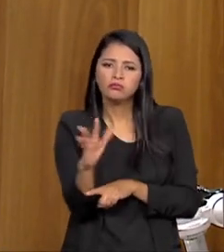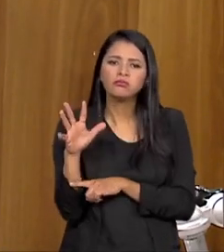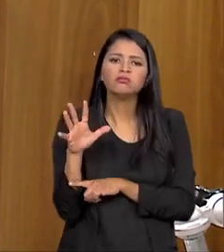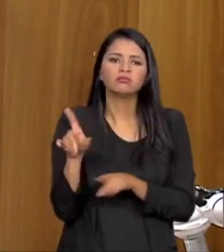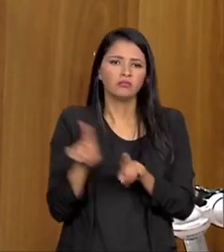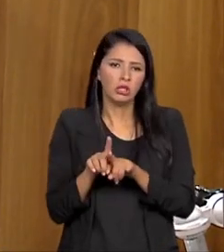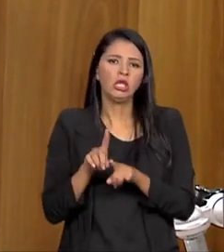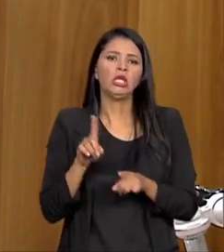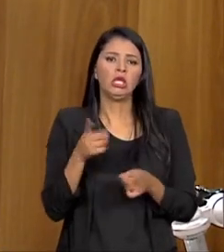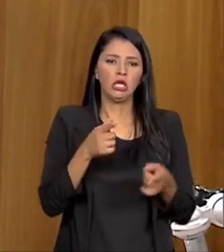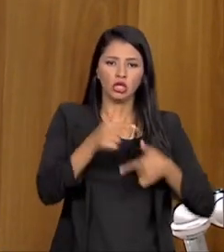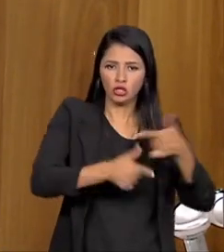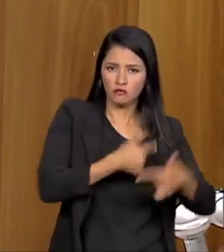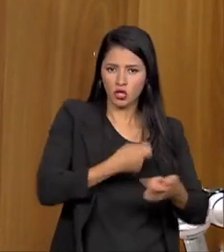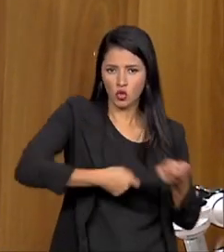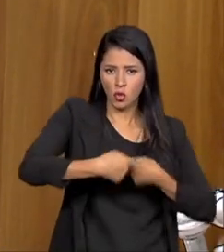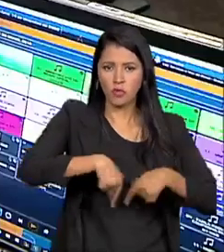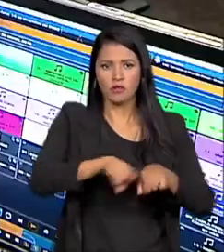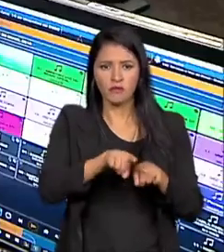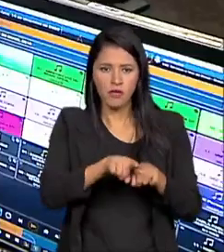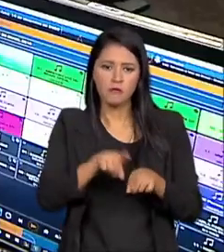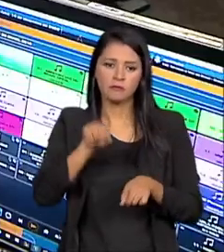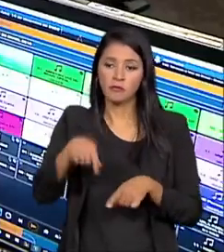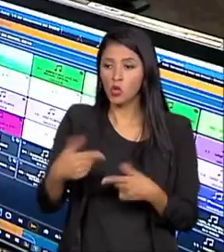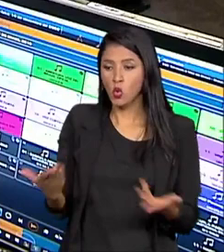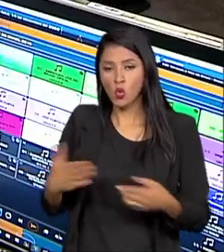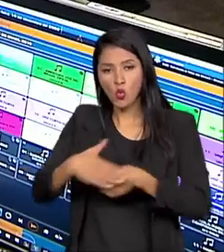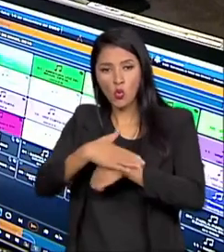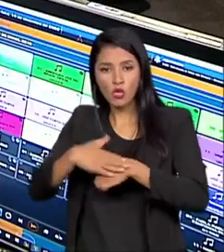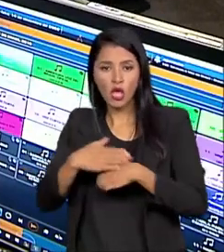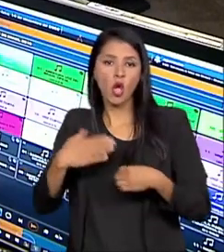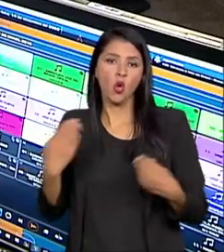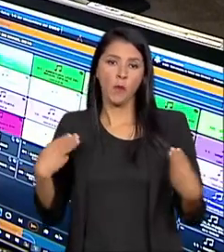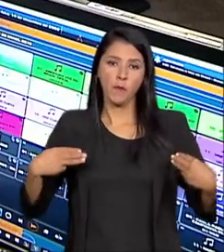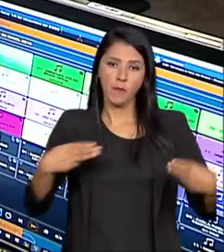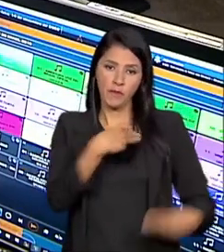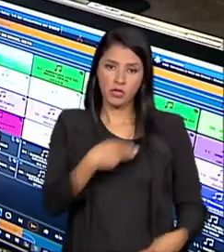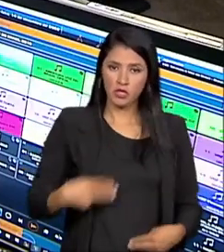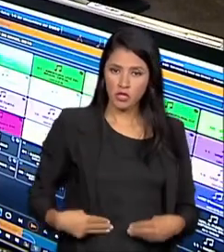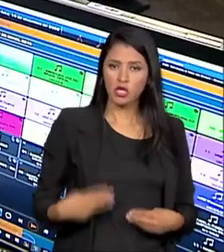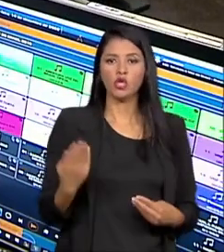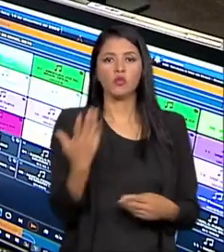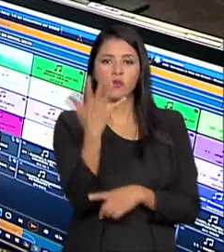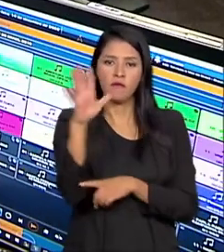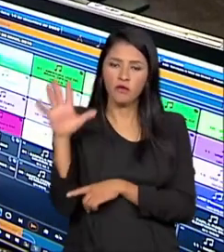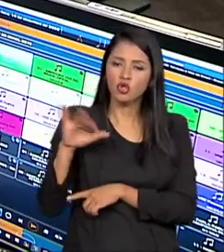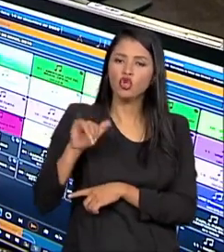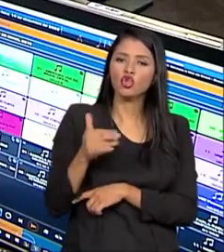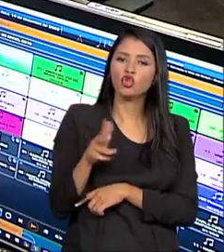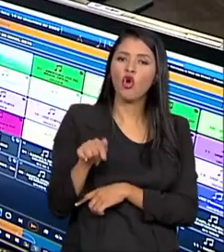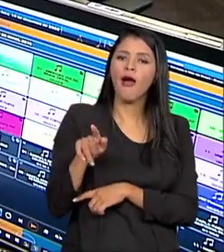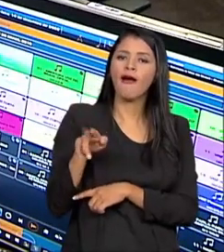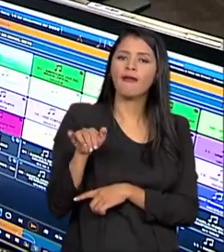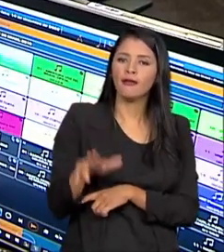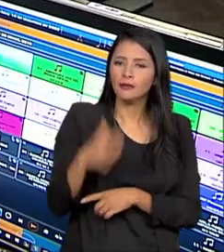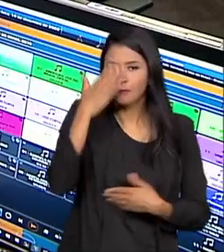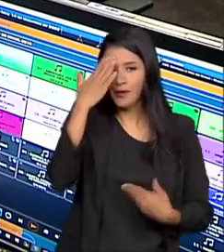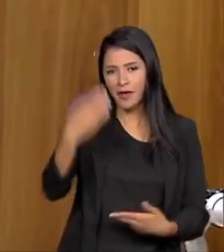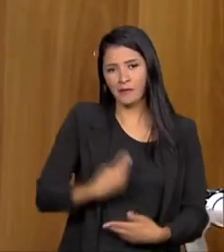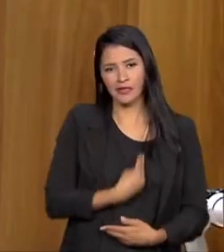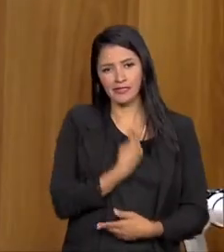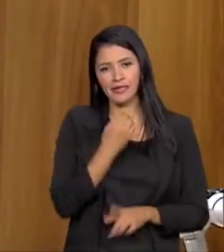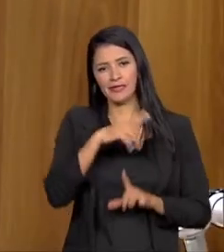e atividade econômica juntos bom nós conversamos com o ministro do meio ambiente Joaquim Leite Ministro mais uma vez obrigado pela presença na voz do Brasil